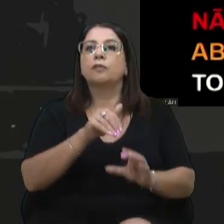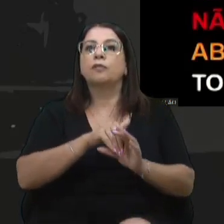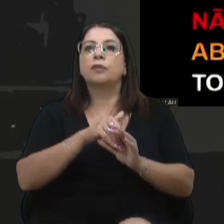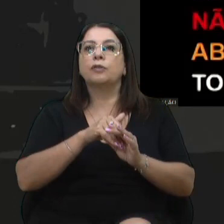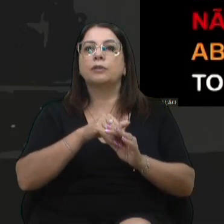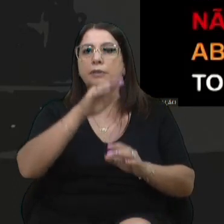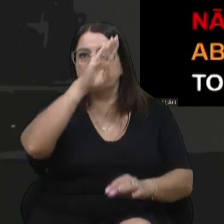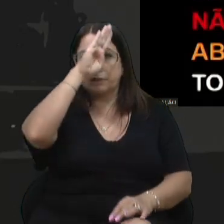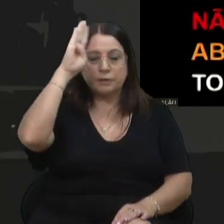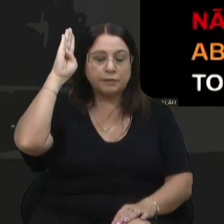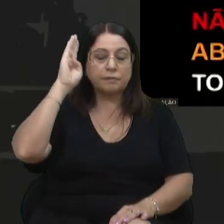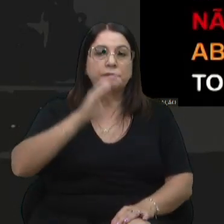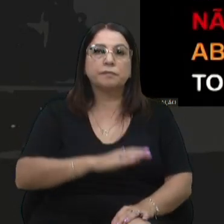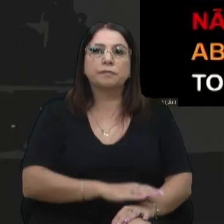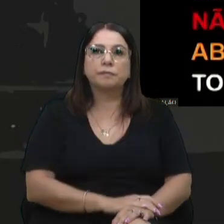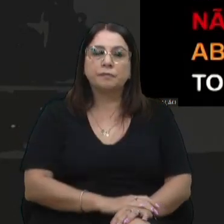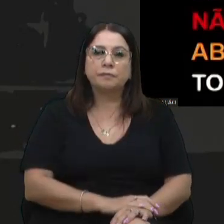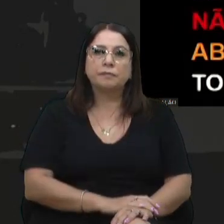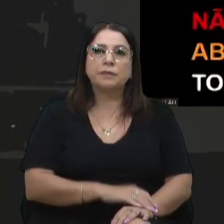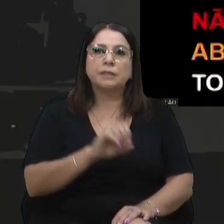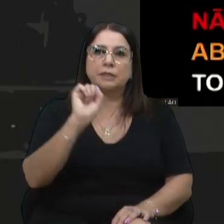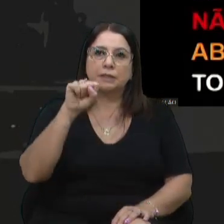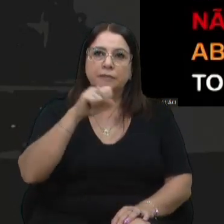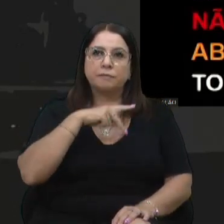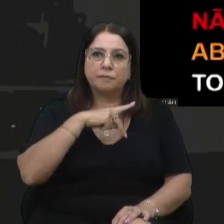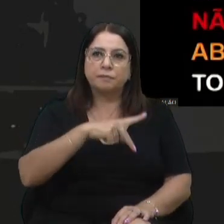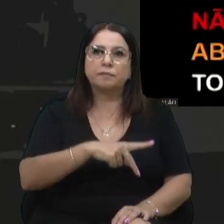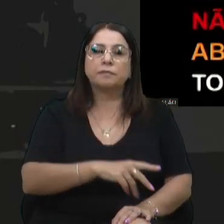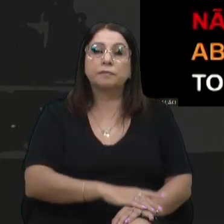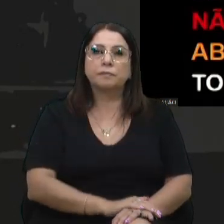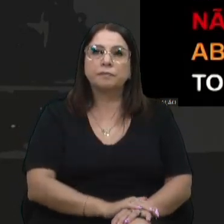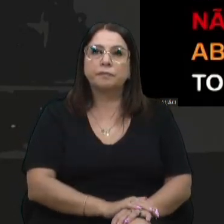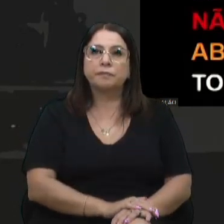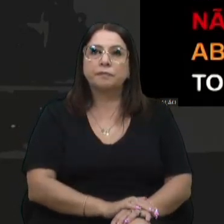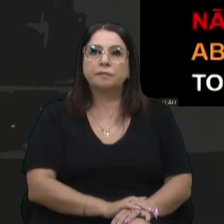Bressan? Voto sim, senhor presidente.